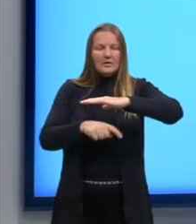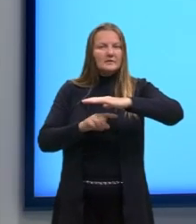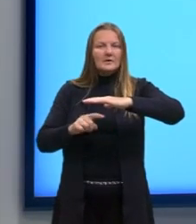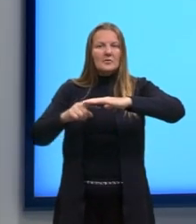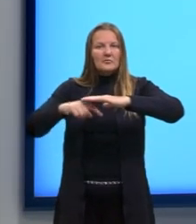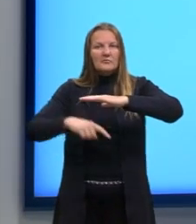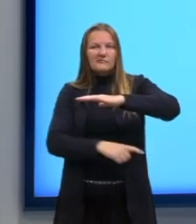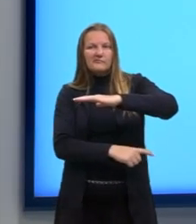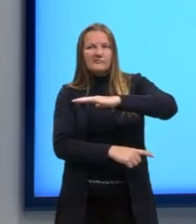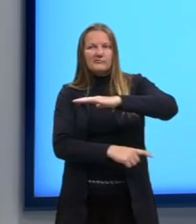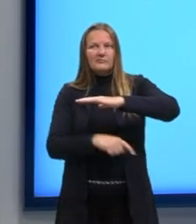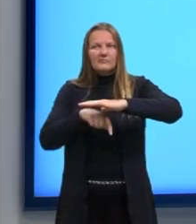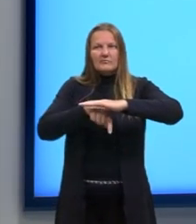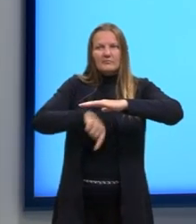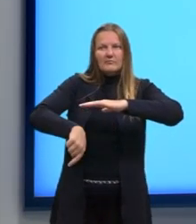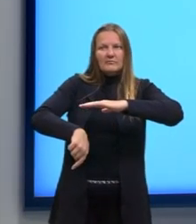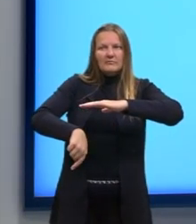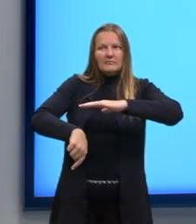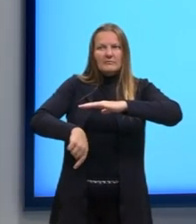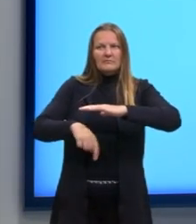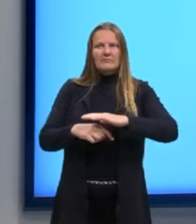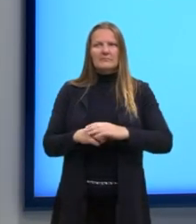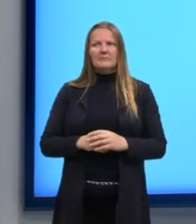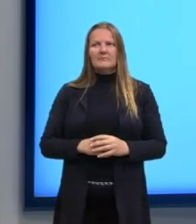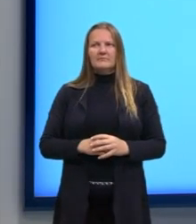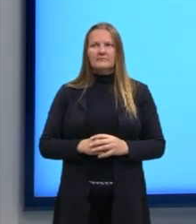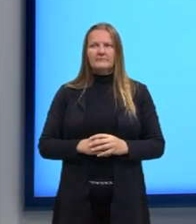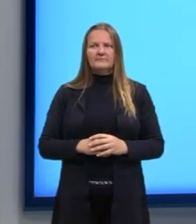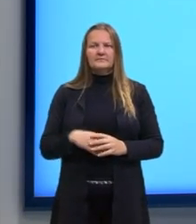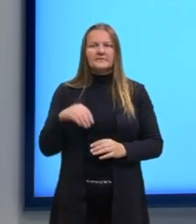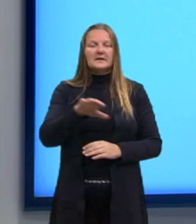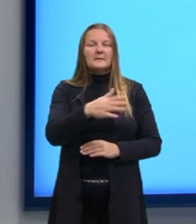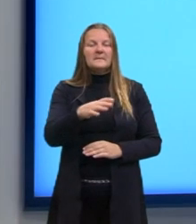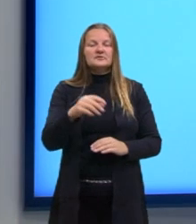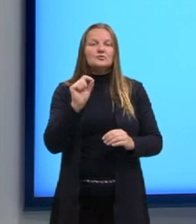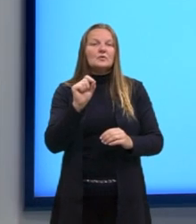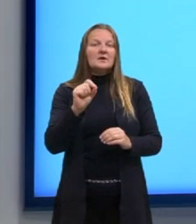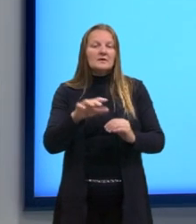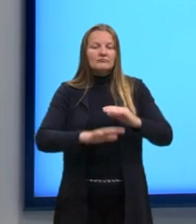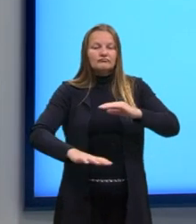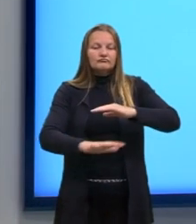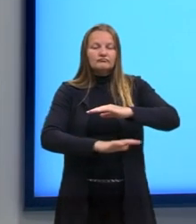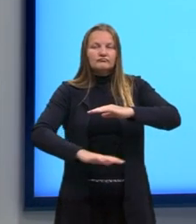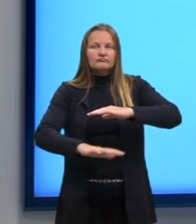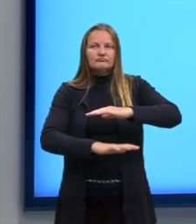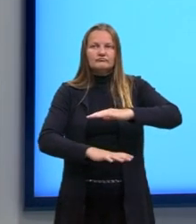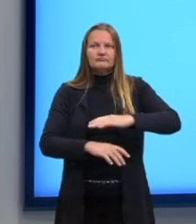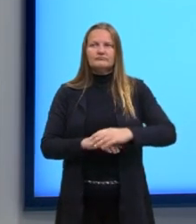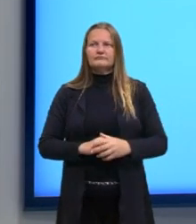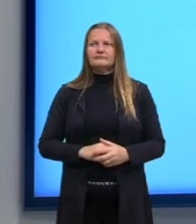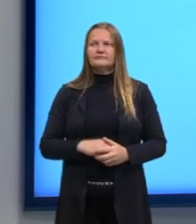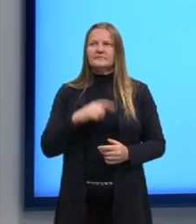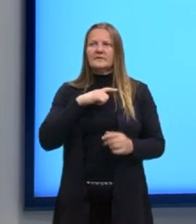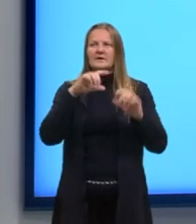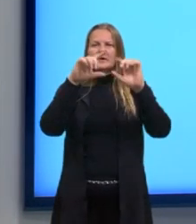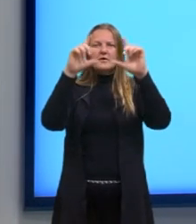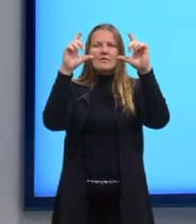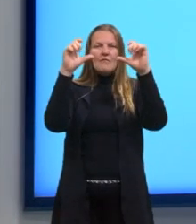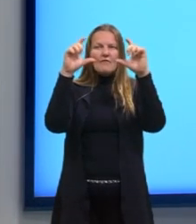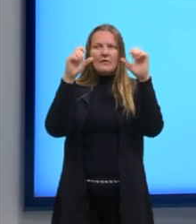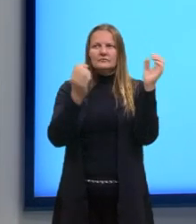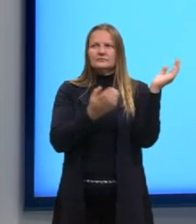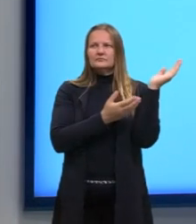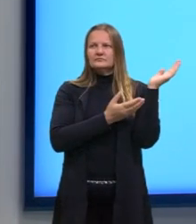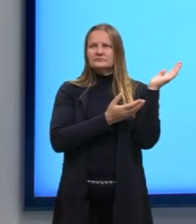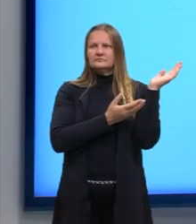inclinado né ele pode ser tanto para cá quanto para cá depende do meio que a gente está passando aí tem essa imagem aqui que a gente pode